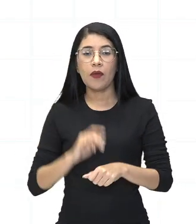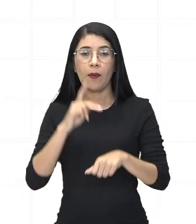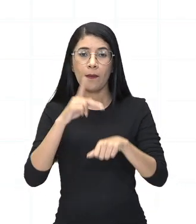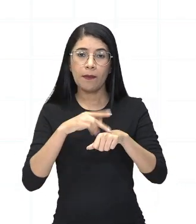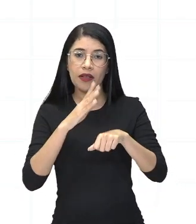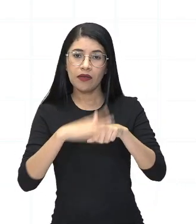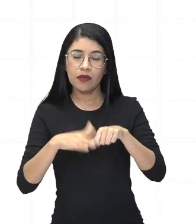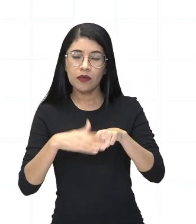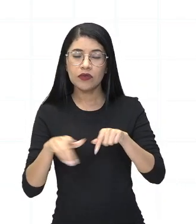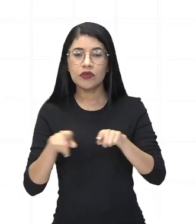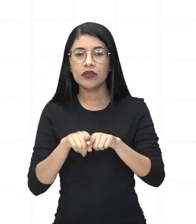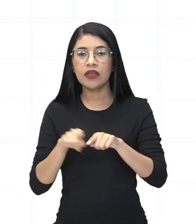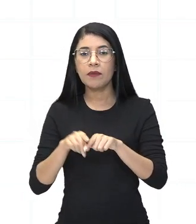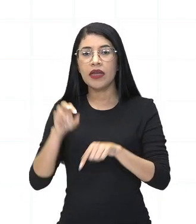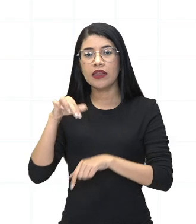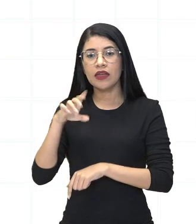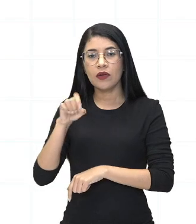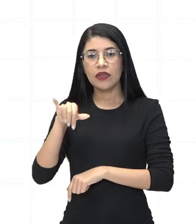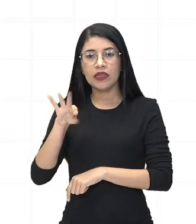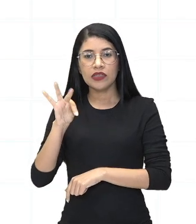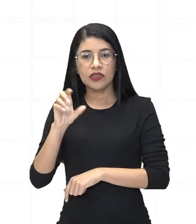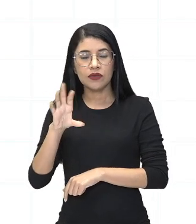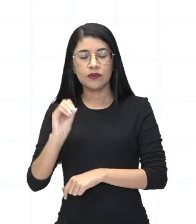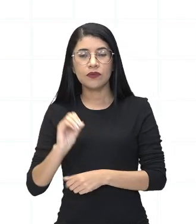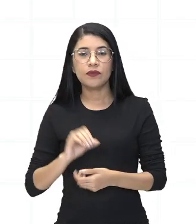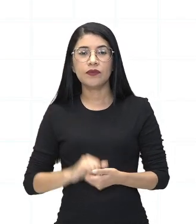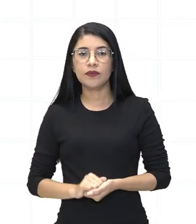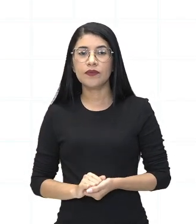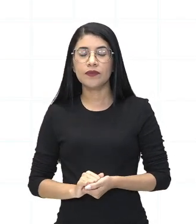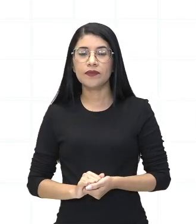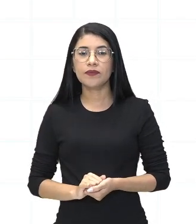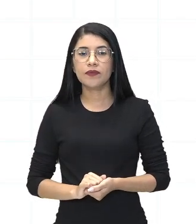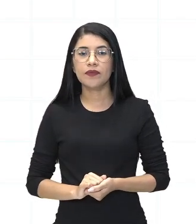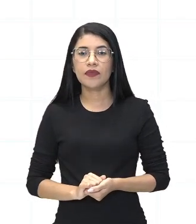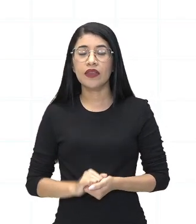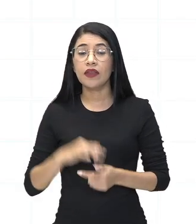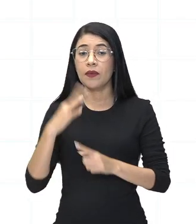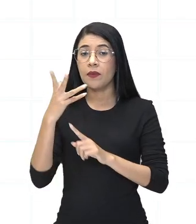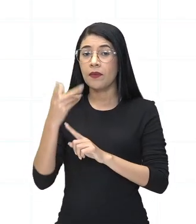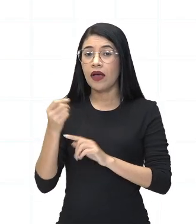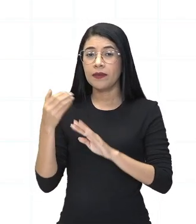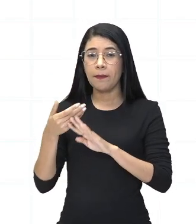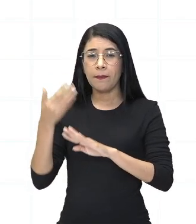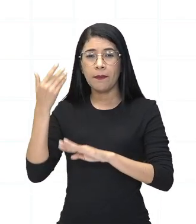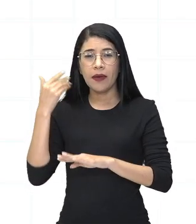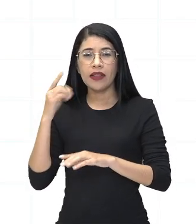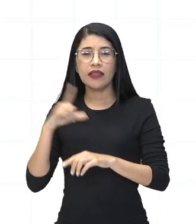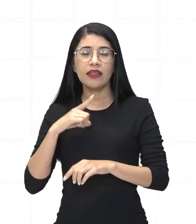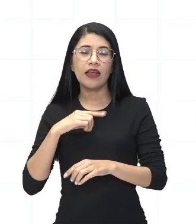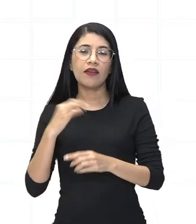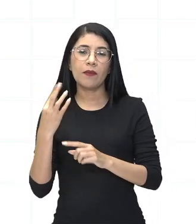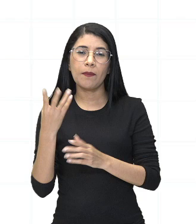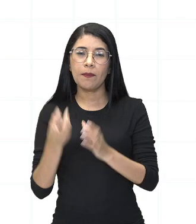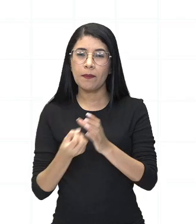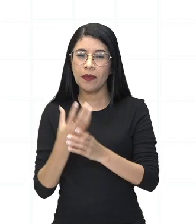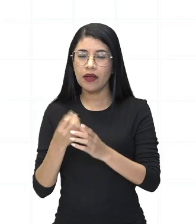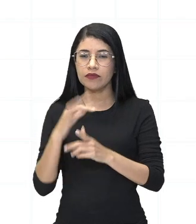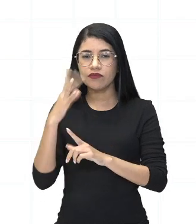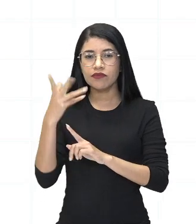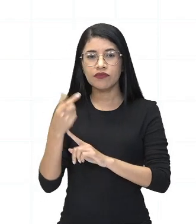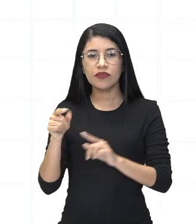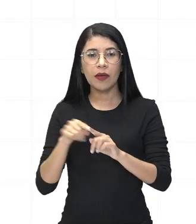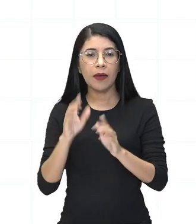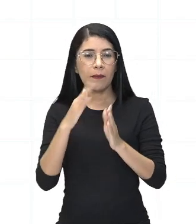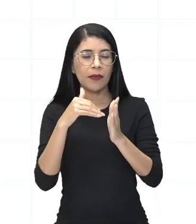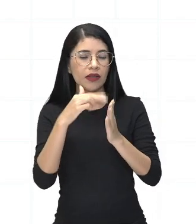paleolíticos e neolíticos, certo? A arte pré-histórica inclui produções artísticas como pinturas